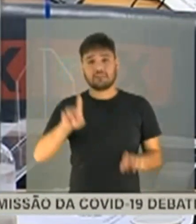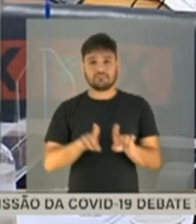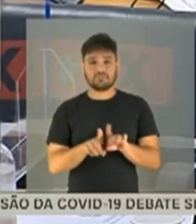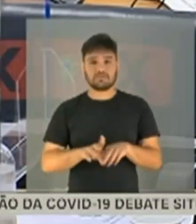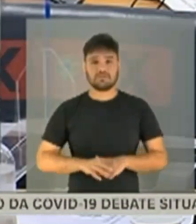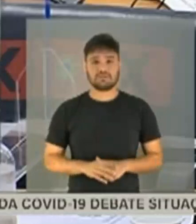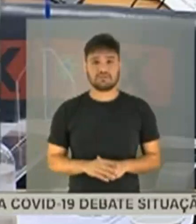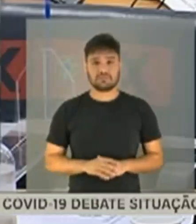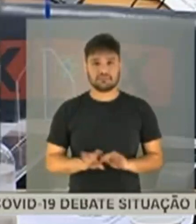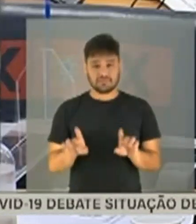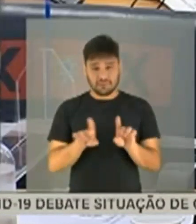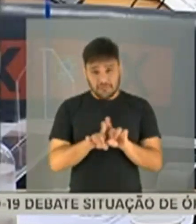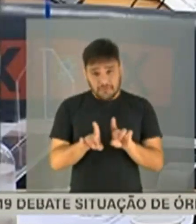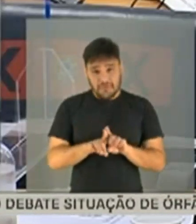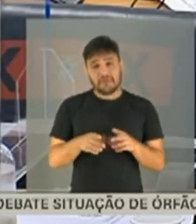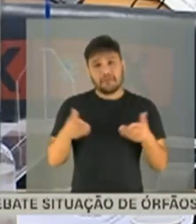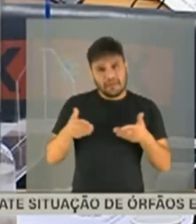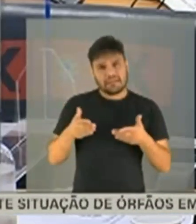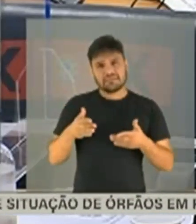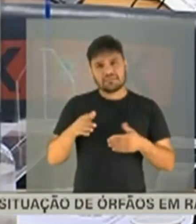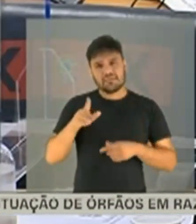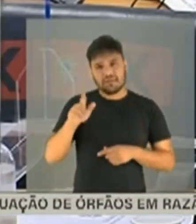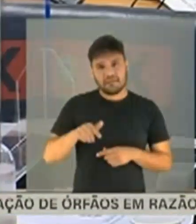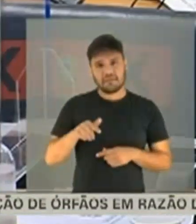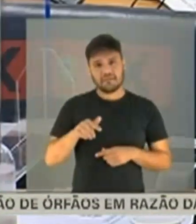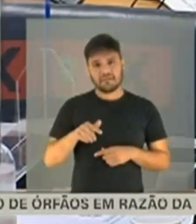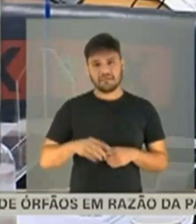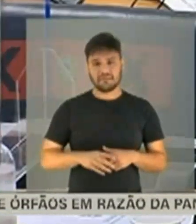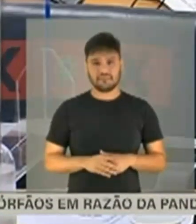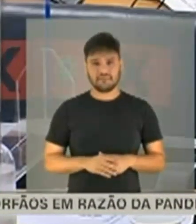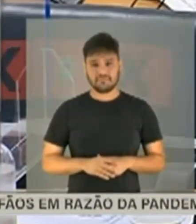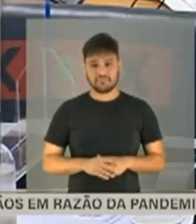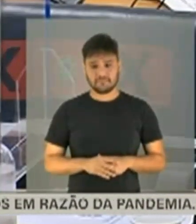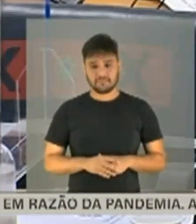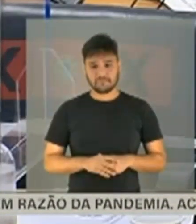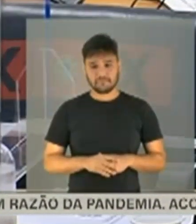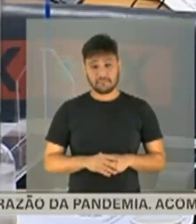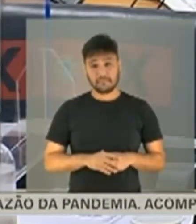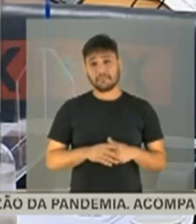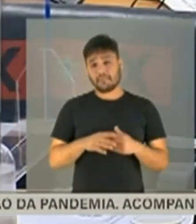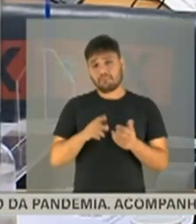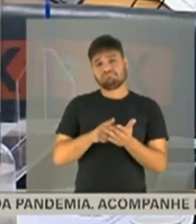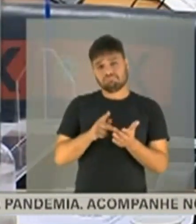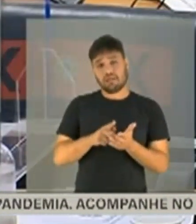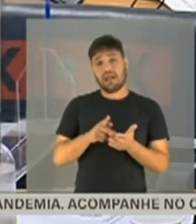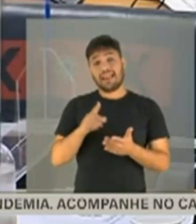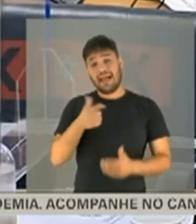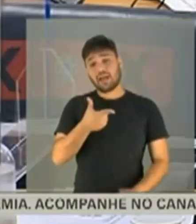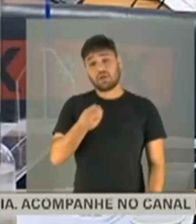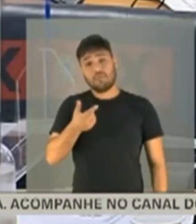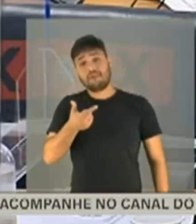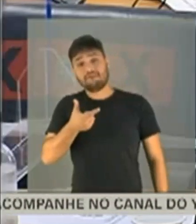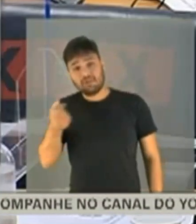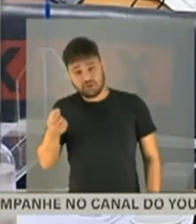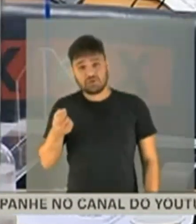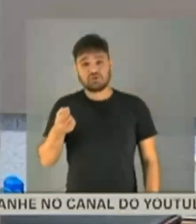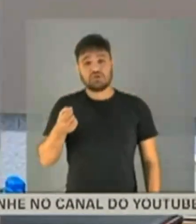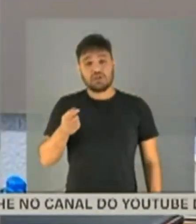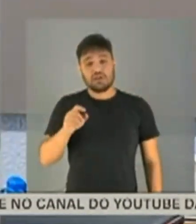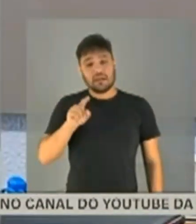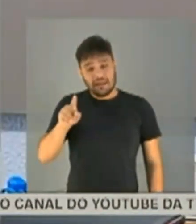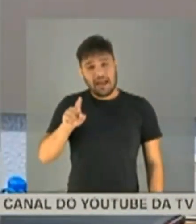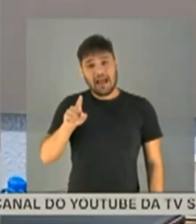Faz sentido isso? Tem algum cabimento? Vossa Excelência, faz sentido, até porque em 2020 o FDA